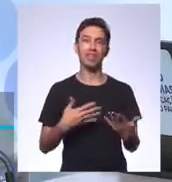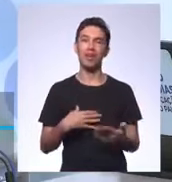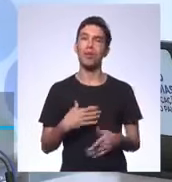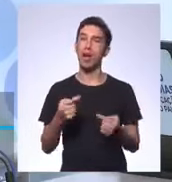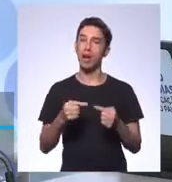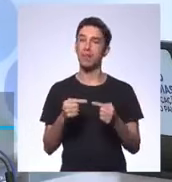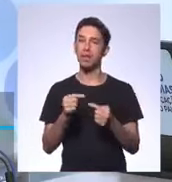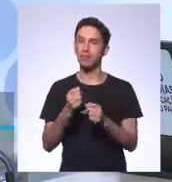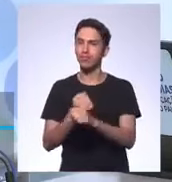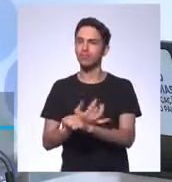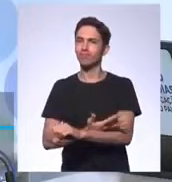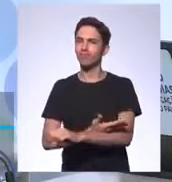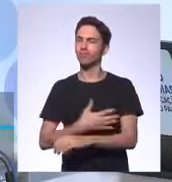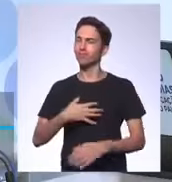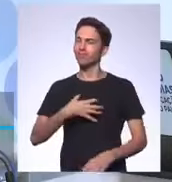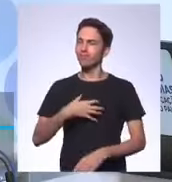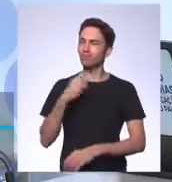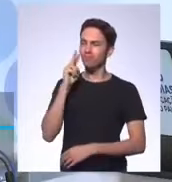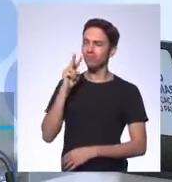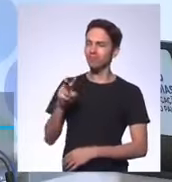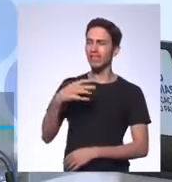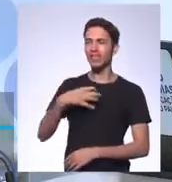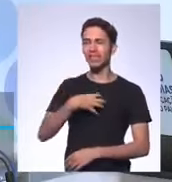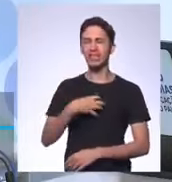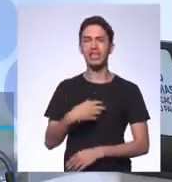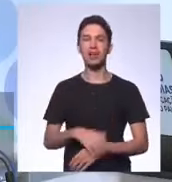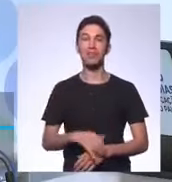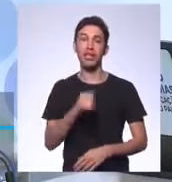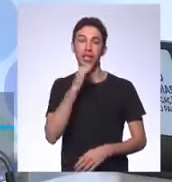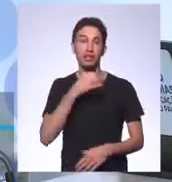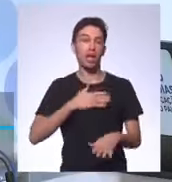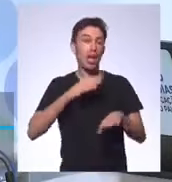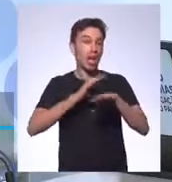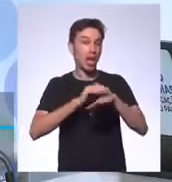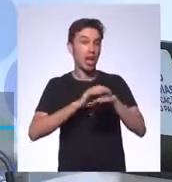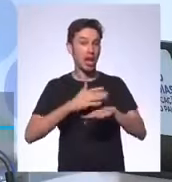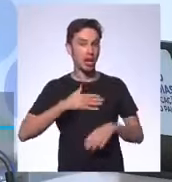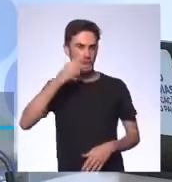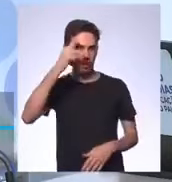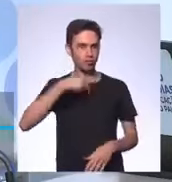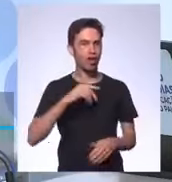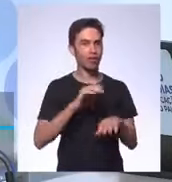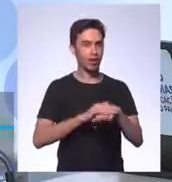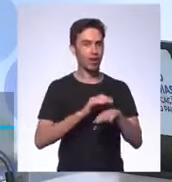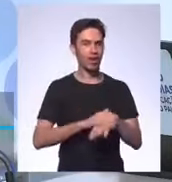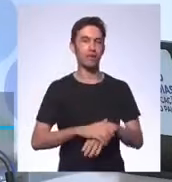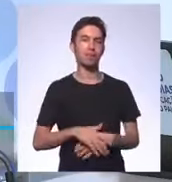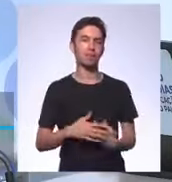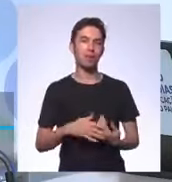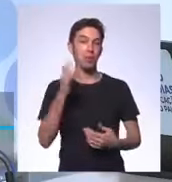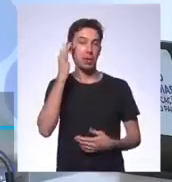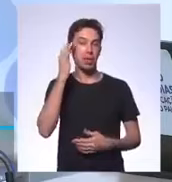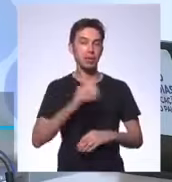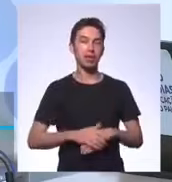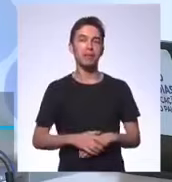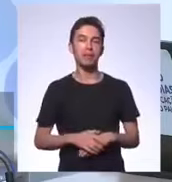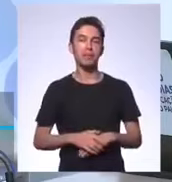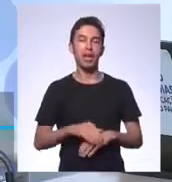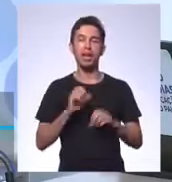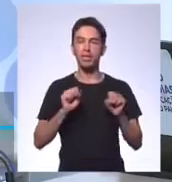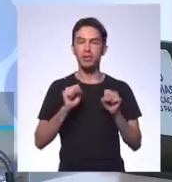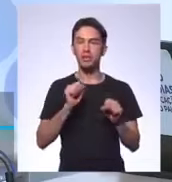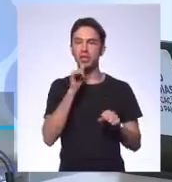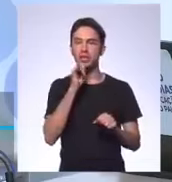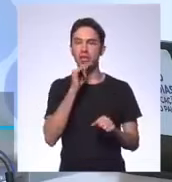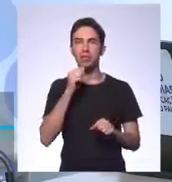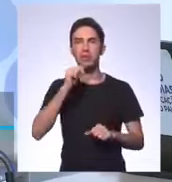para mexer com a emoção de quem está lendo, certo? O que eu faria, eu pensei nisso, tá? Então, a gente poderia